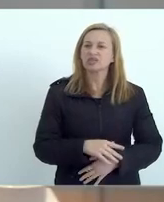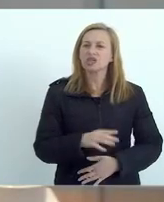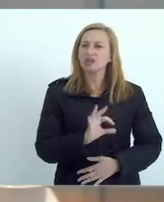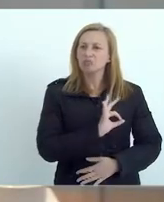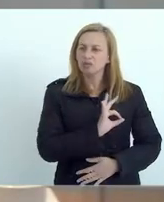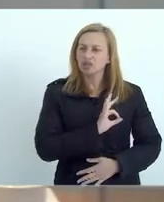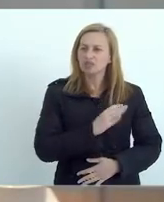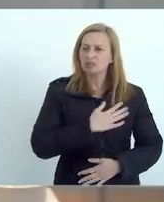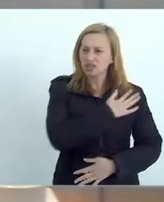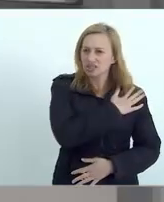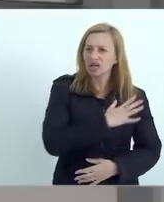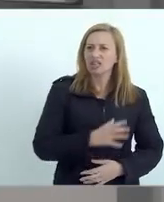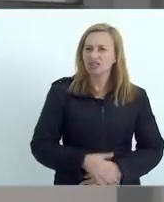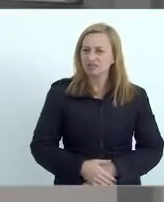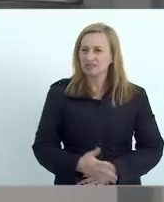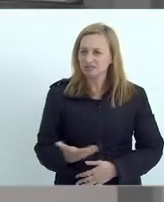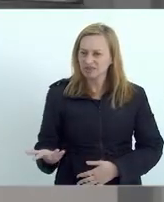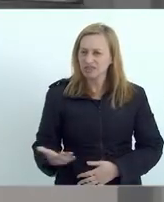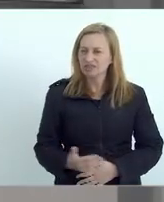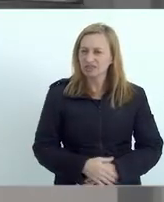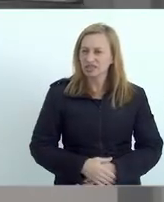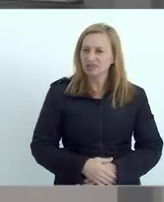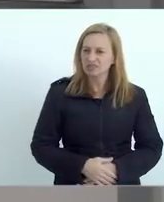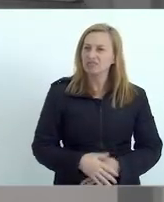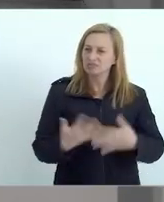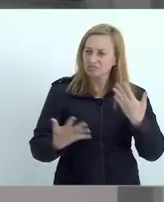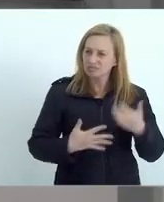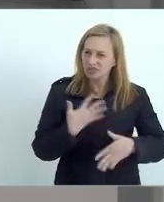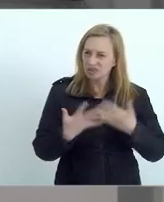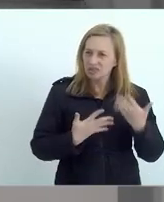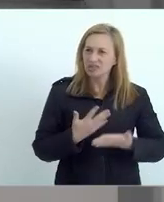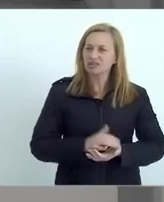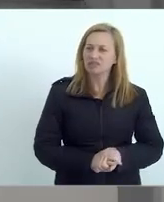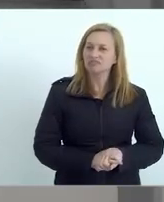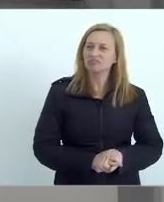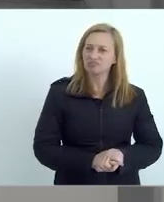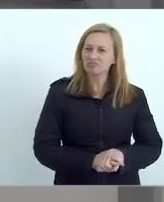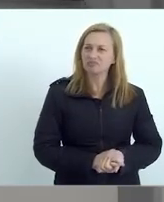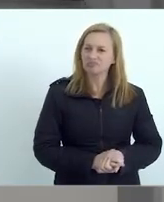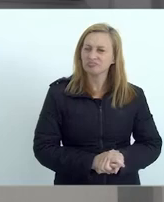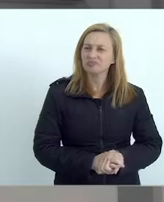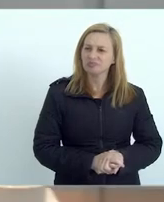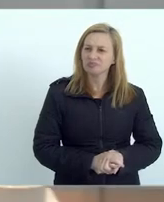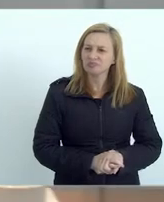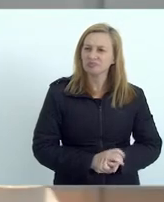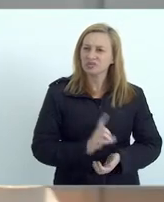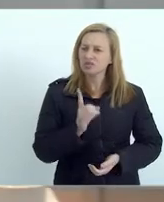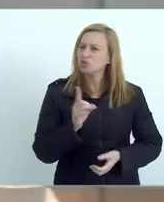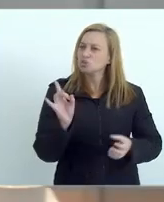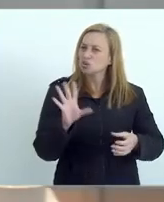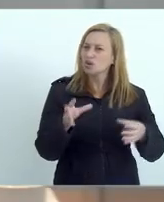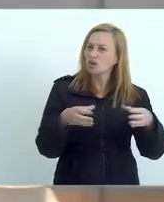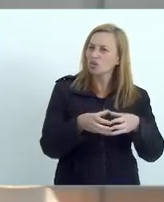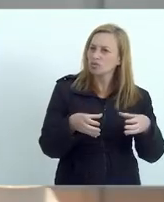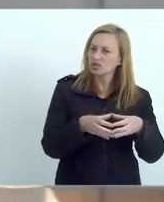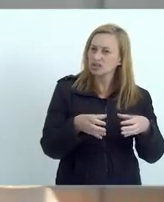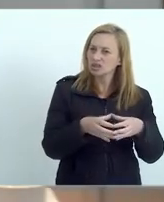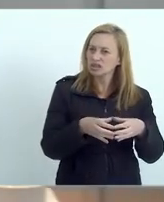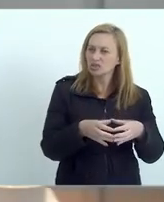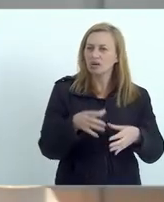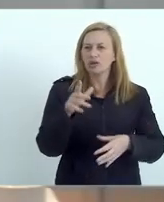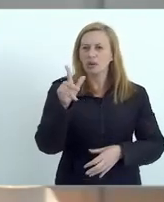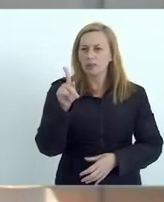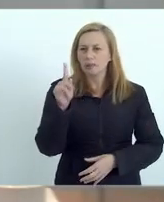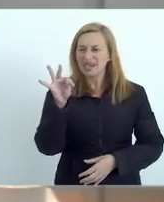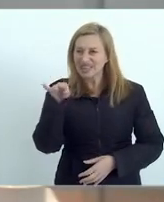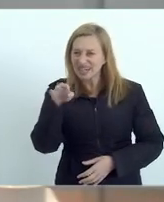militar dizendo que sempre muito com muita cortesia sempre com muita diplomacia recebe não só a comissão da